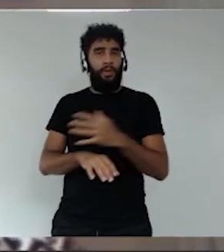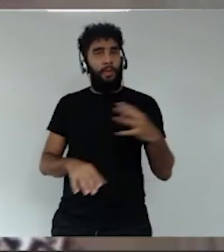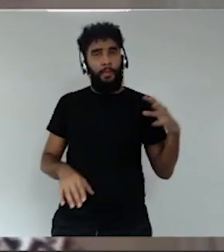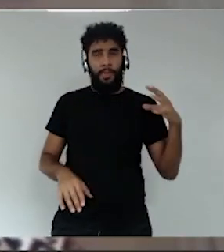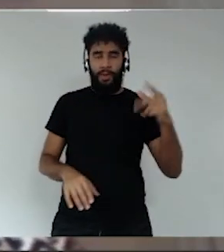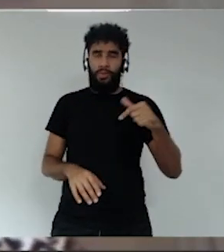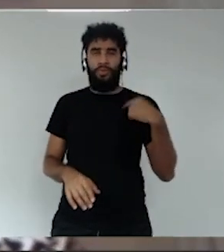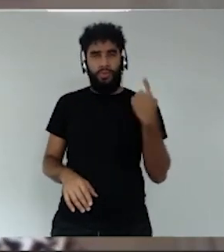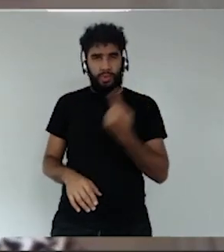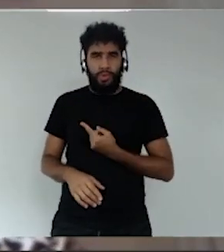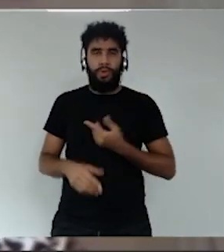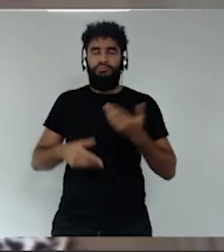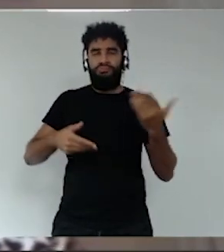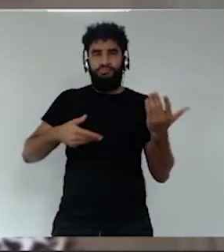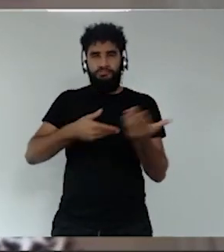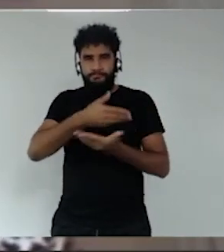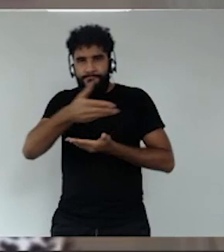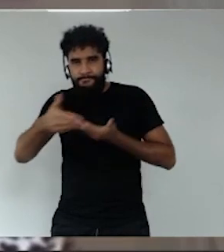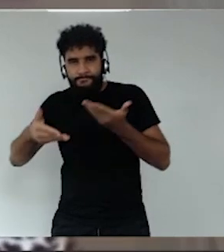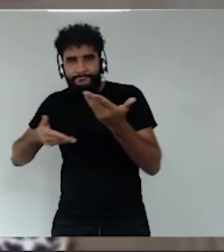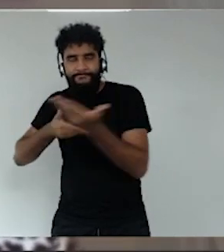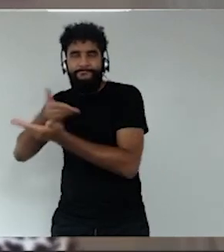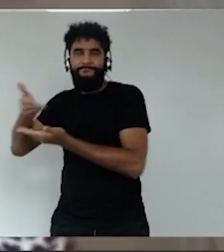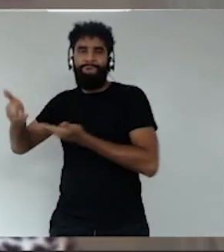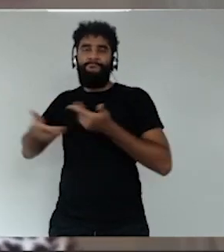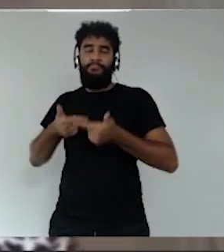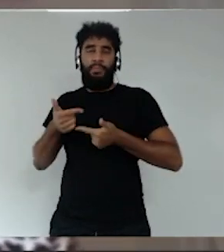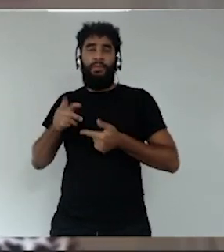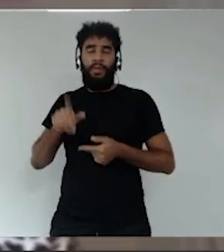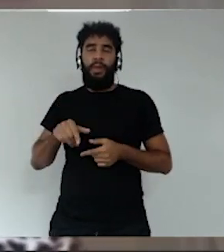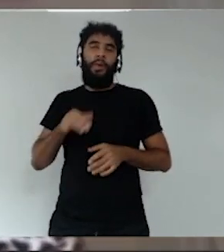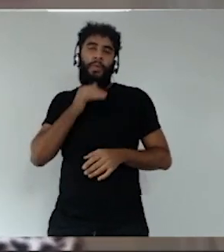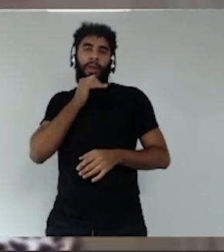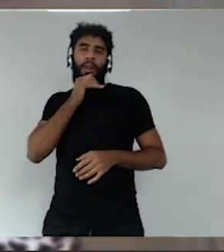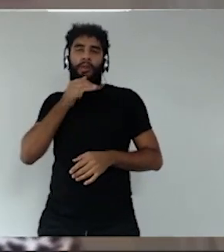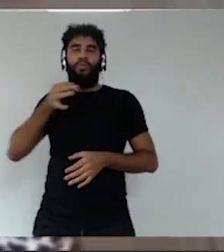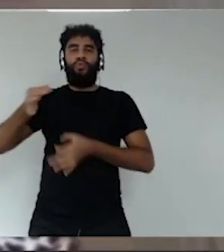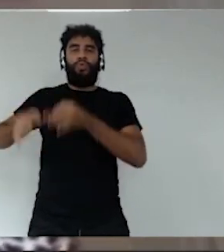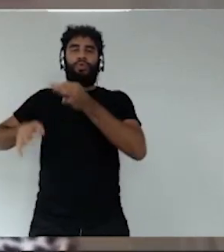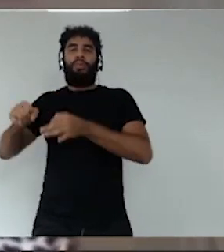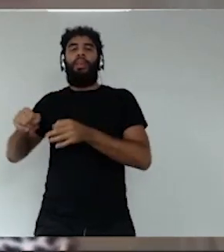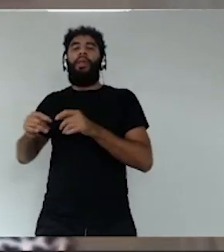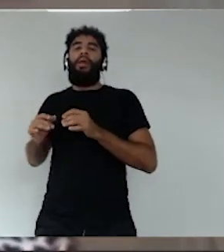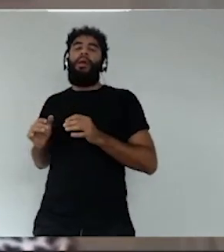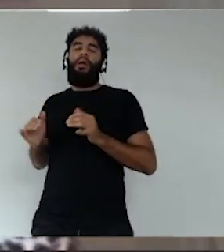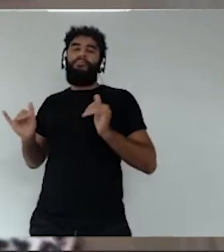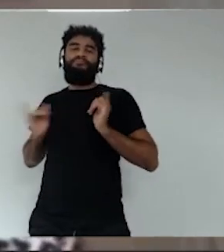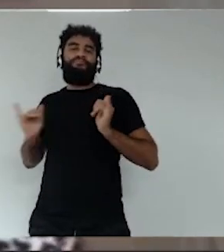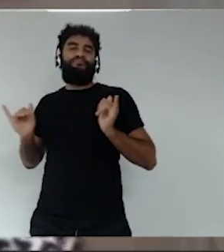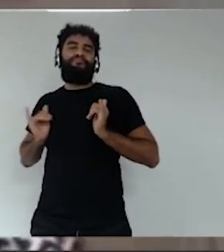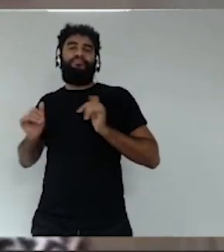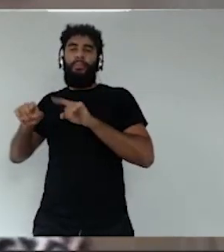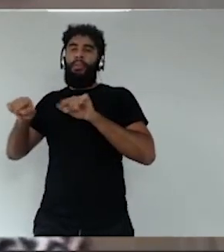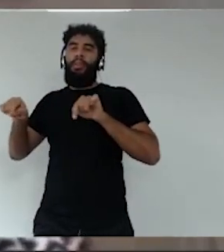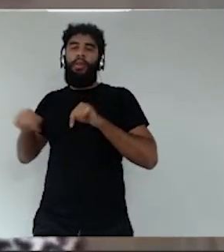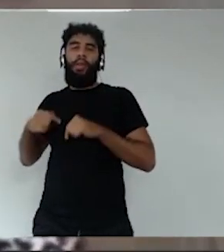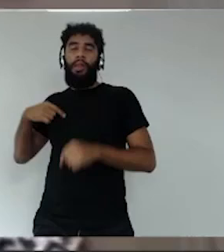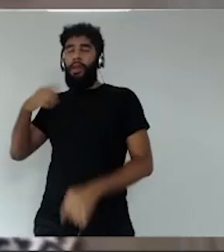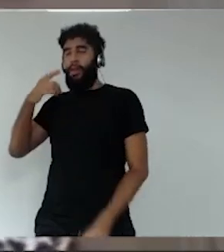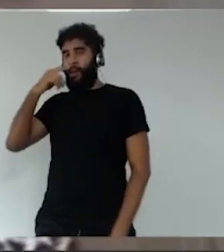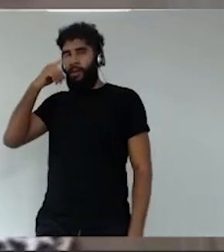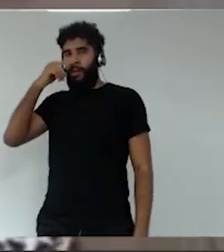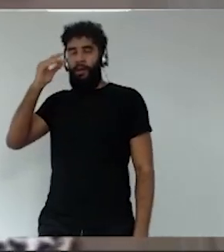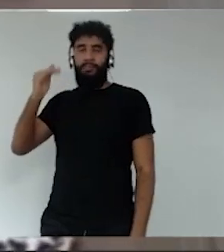nós, em cooperação, nós devemos atuar em cooperação. Foi-se o tempo que o juiz ficava na sua sala, isolado, e que se